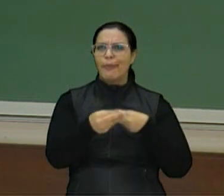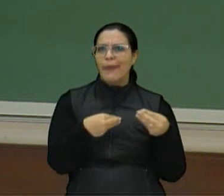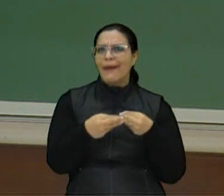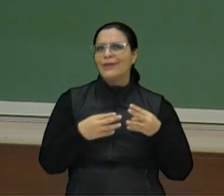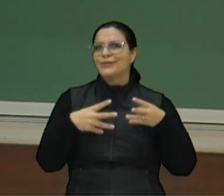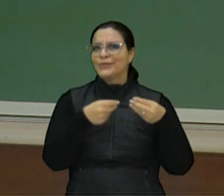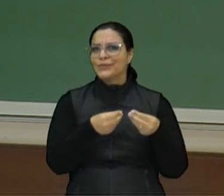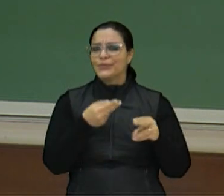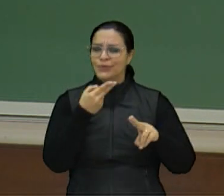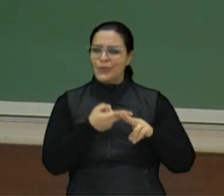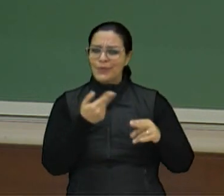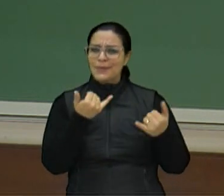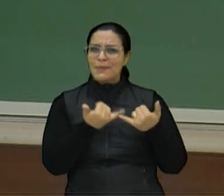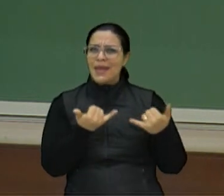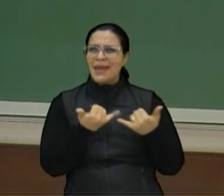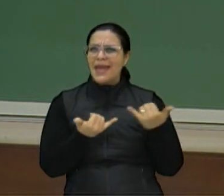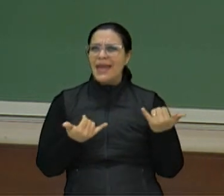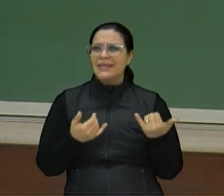ser